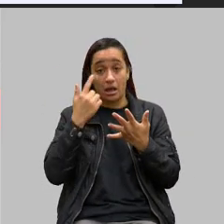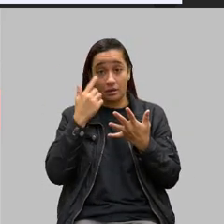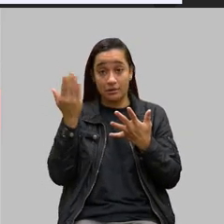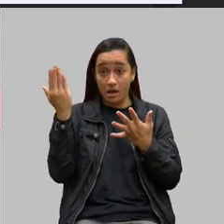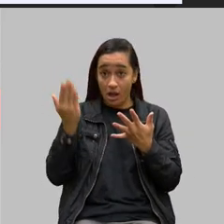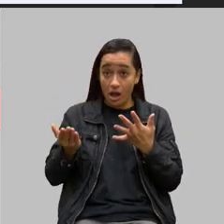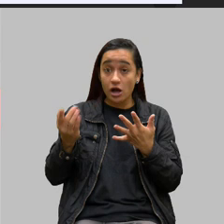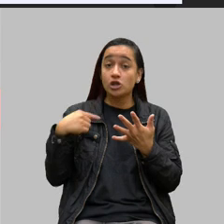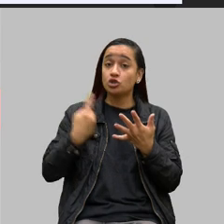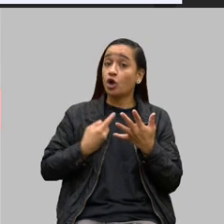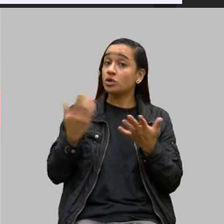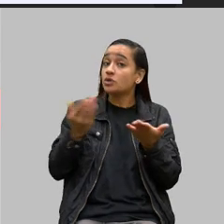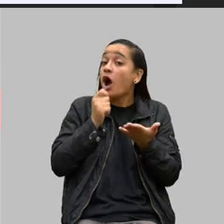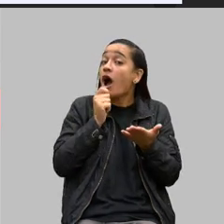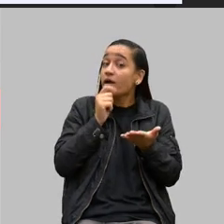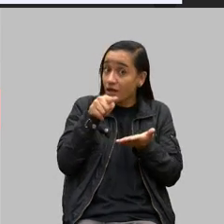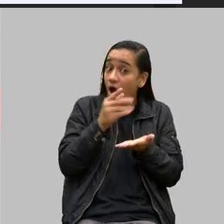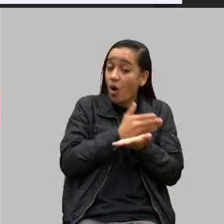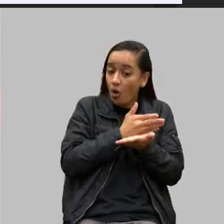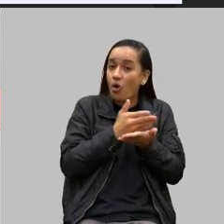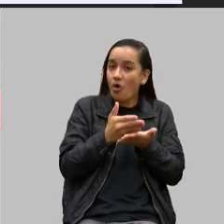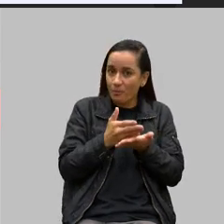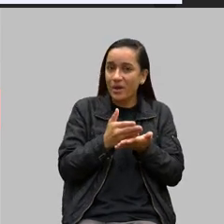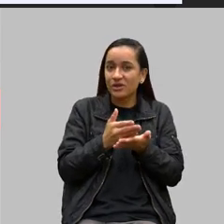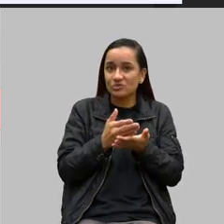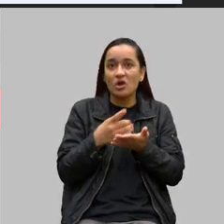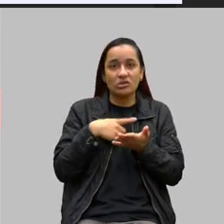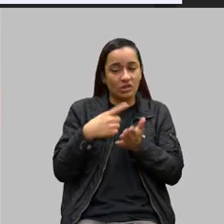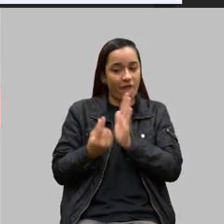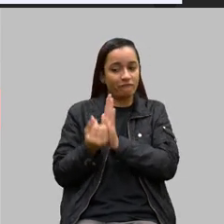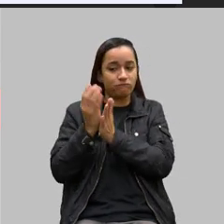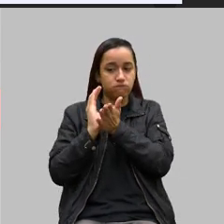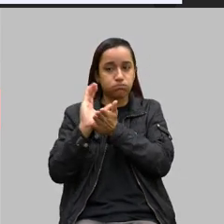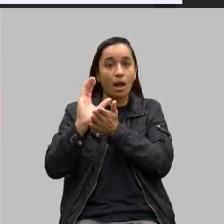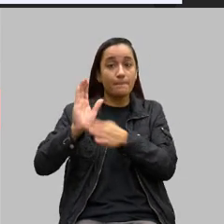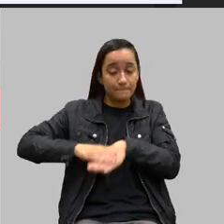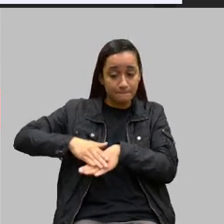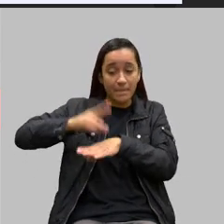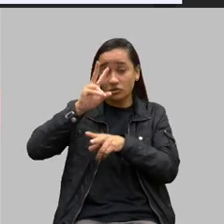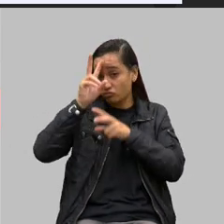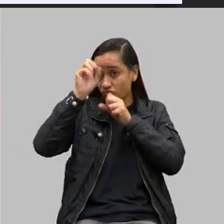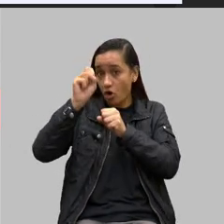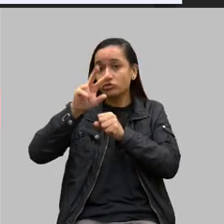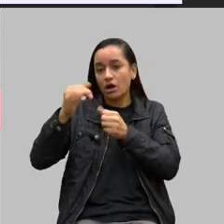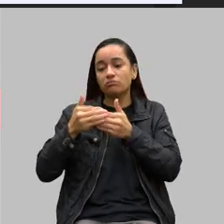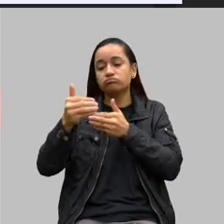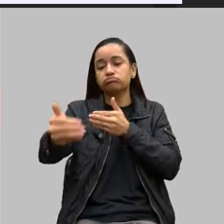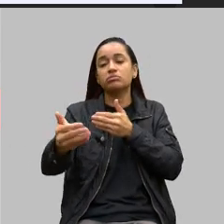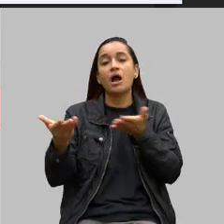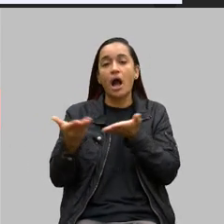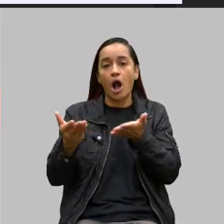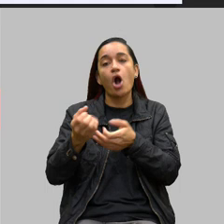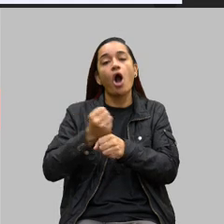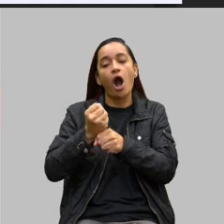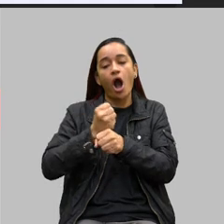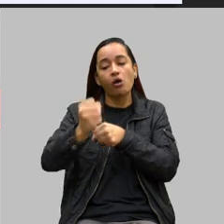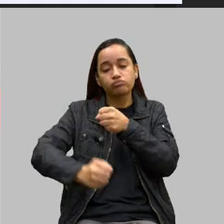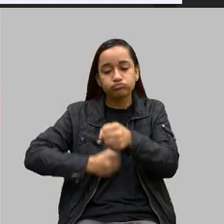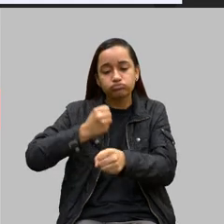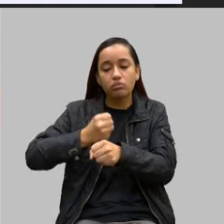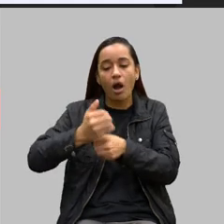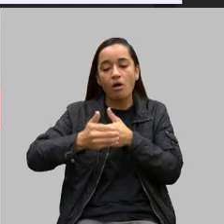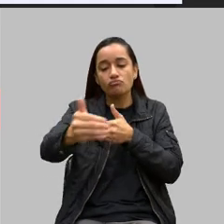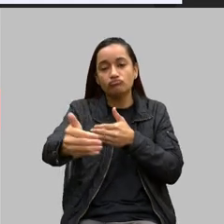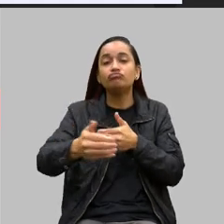de concessão é só o início né os investimentos mais estruturantes virão agora a partir do né do ano que vem dos próximos anos então investimentos muito